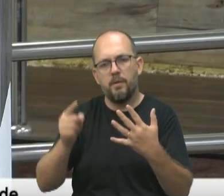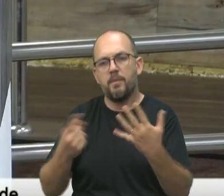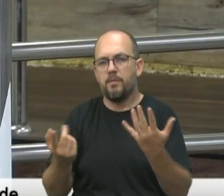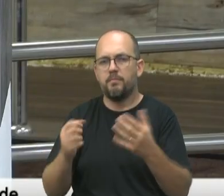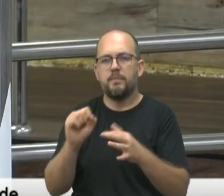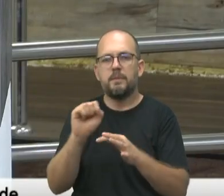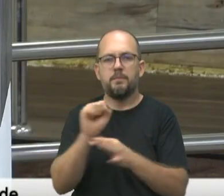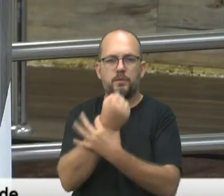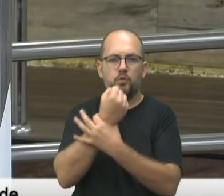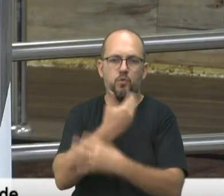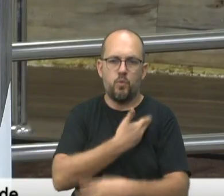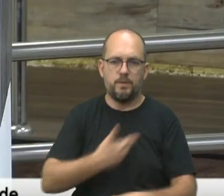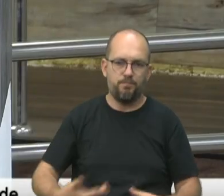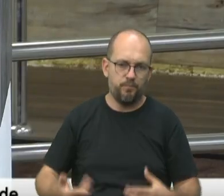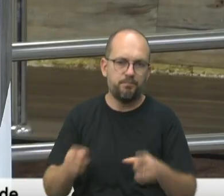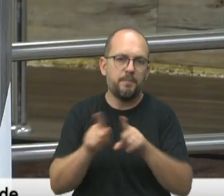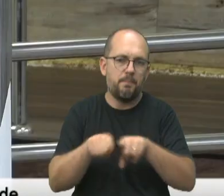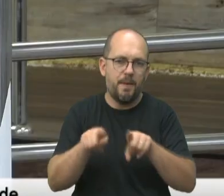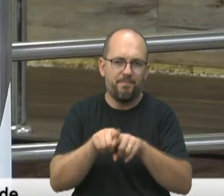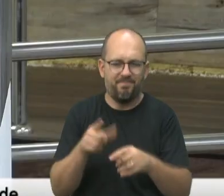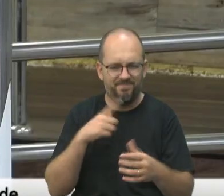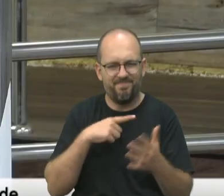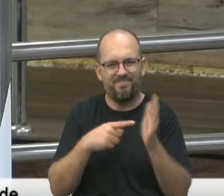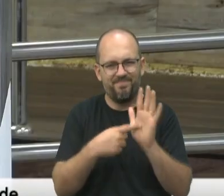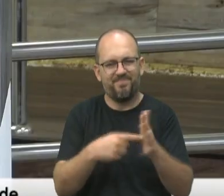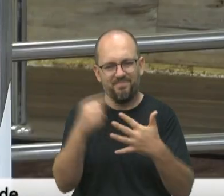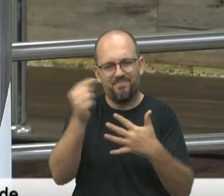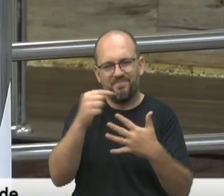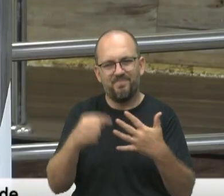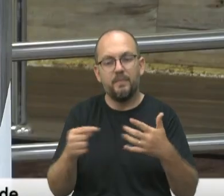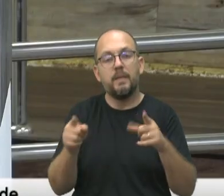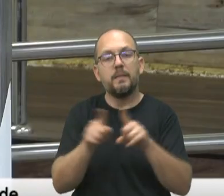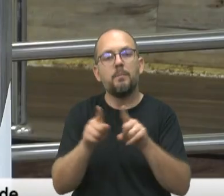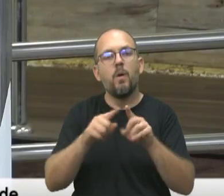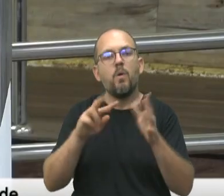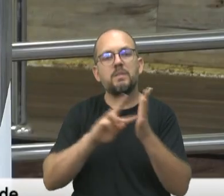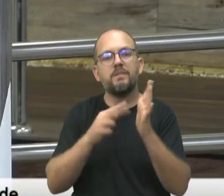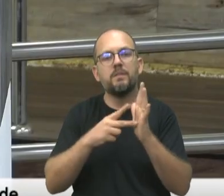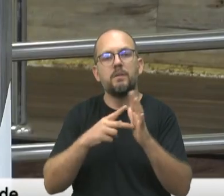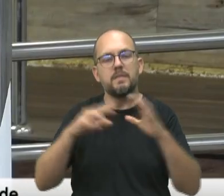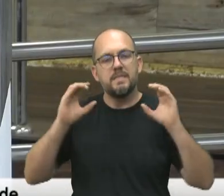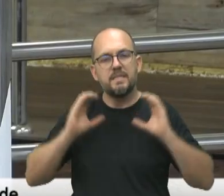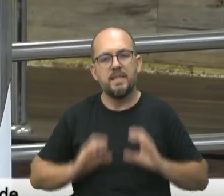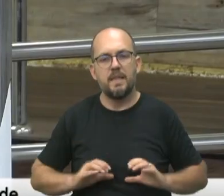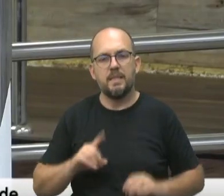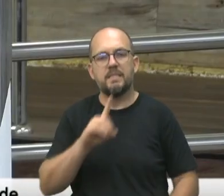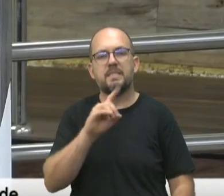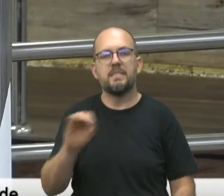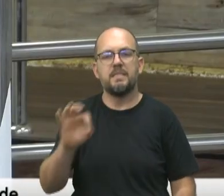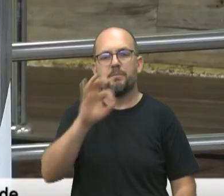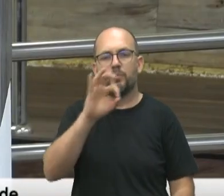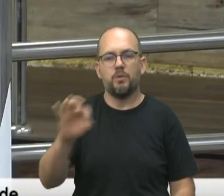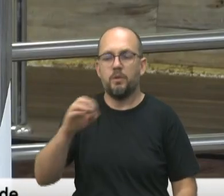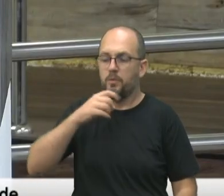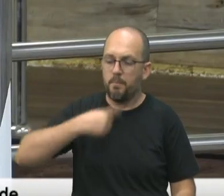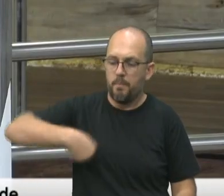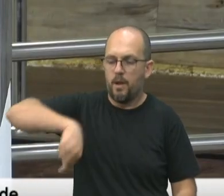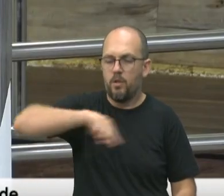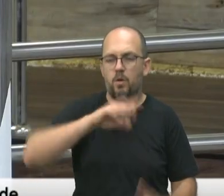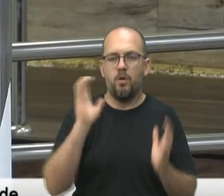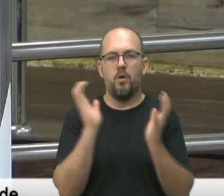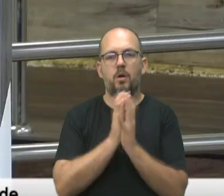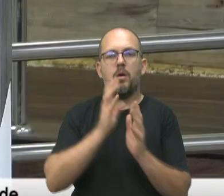pública. Diante de todas essas questões, também para a gente garantir cidadania plena para nós, pessoas LGBTs,